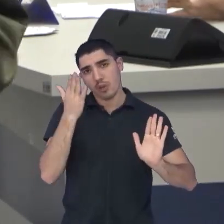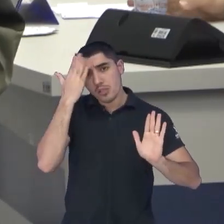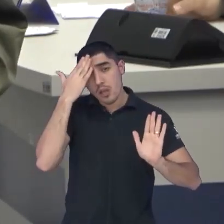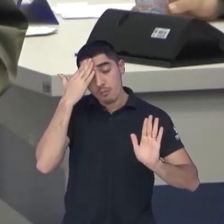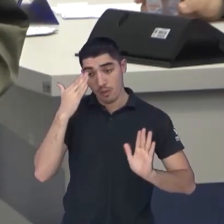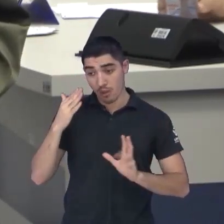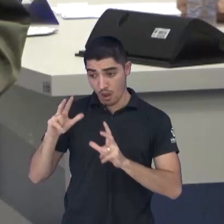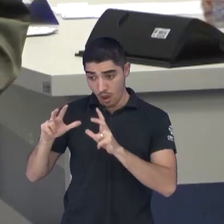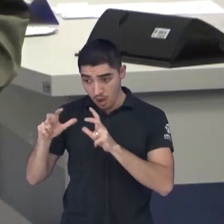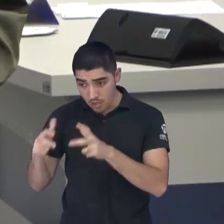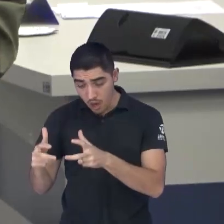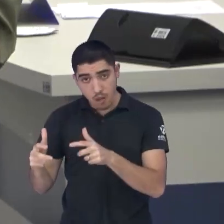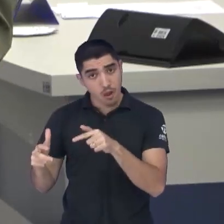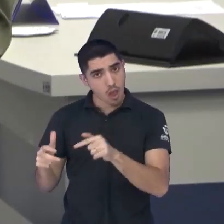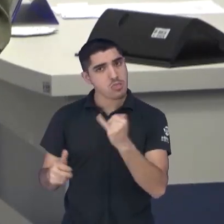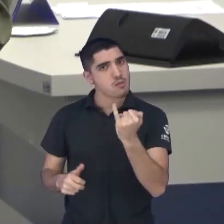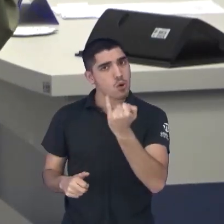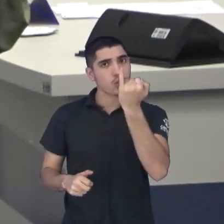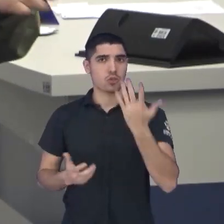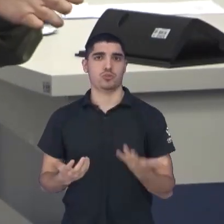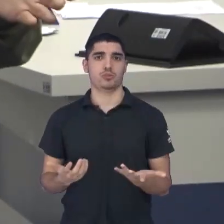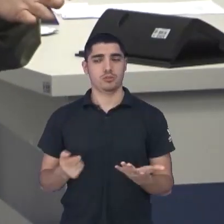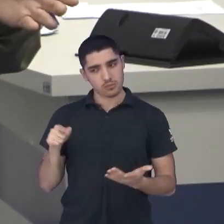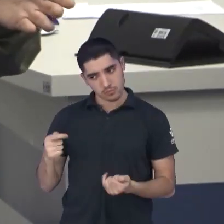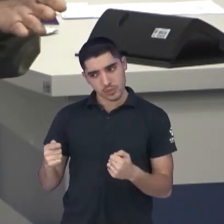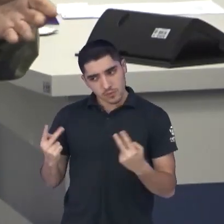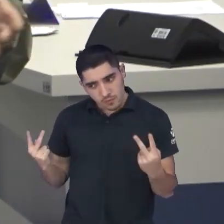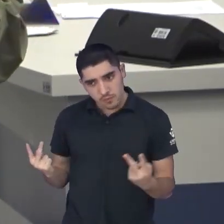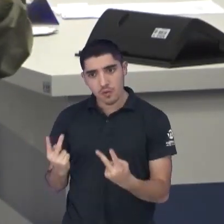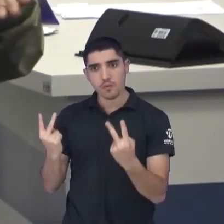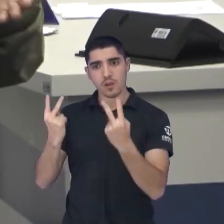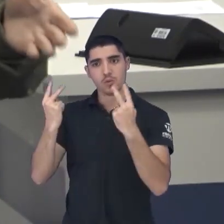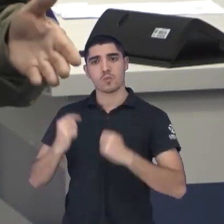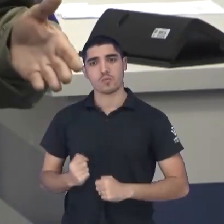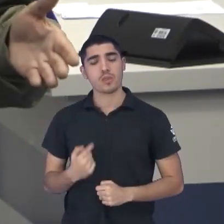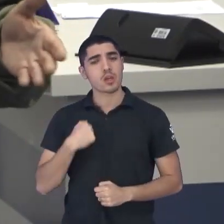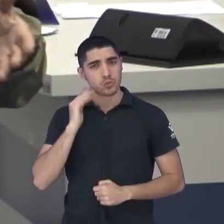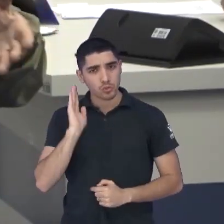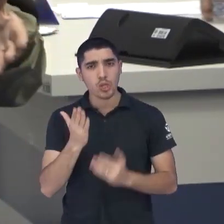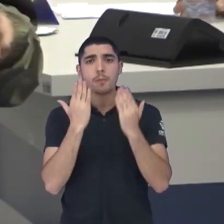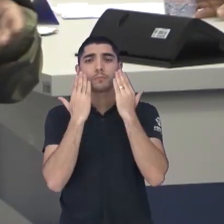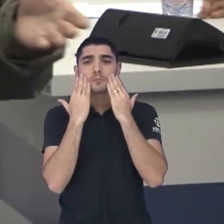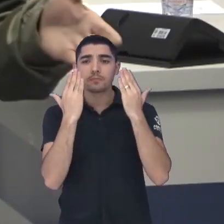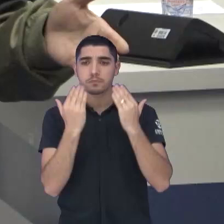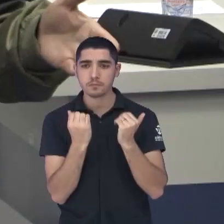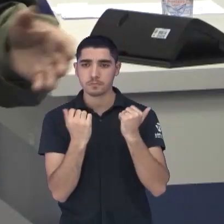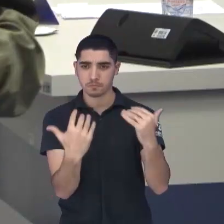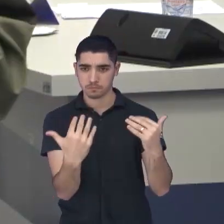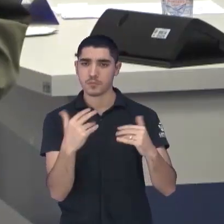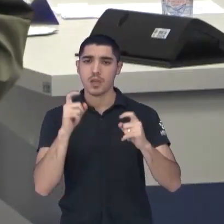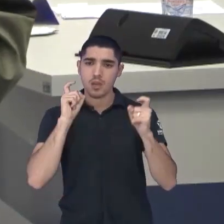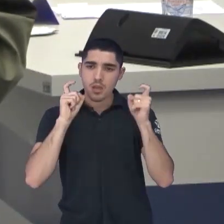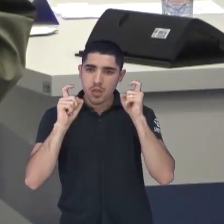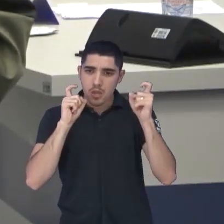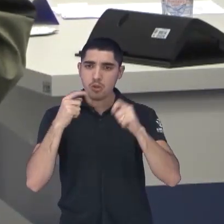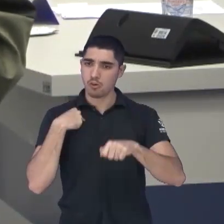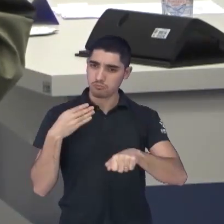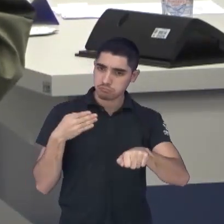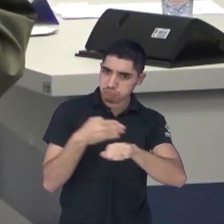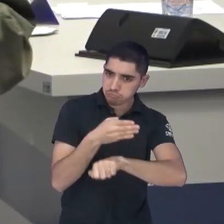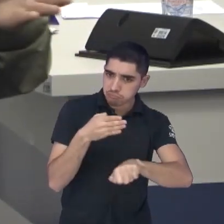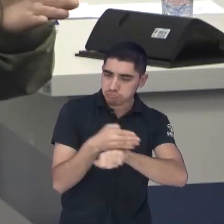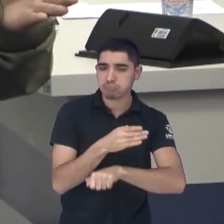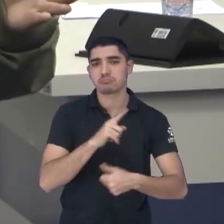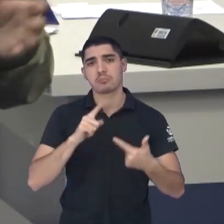seu valor. Eu tenho ido nas audiências públicas das LDOs,